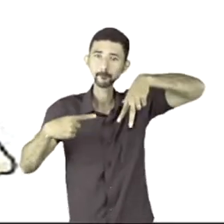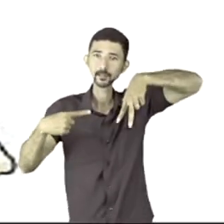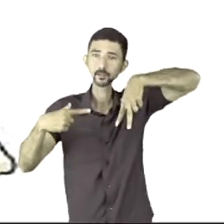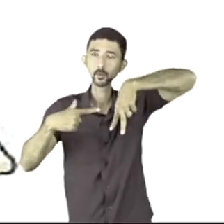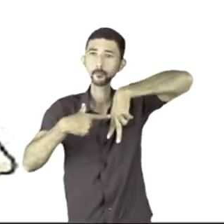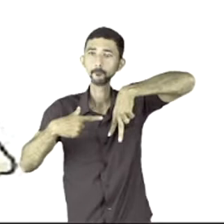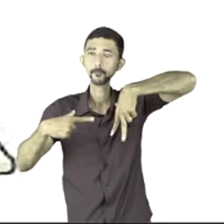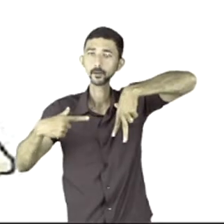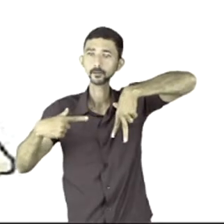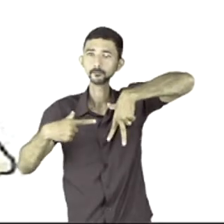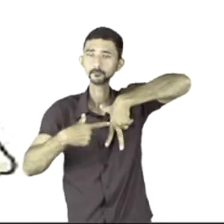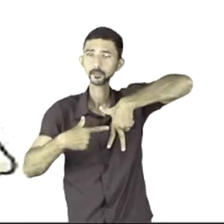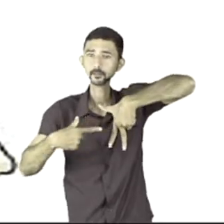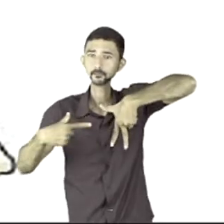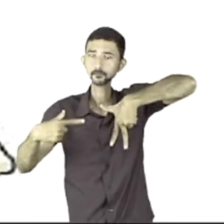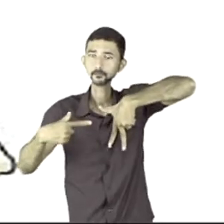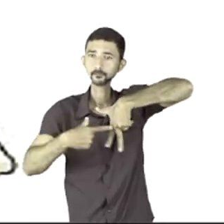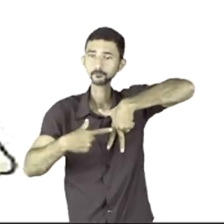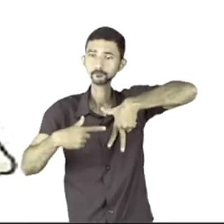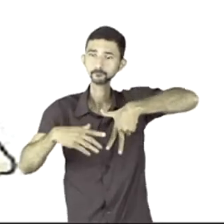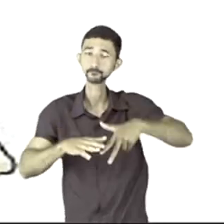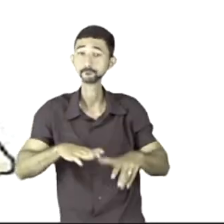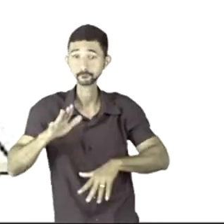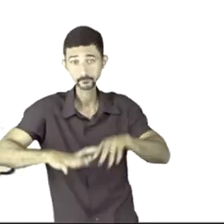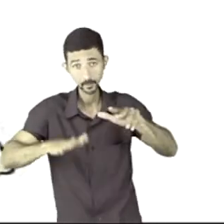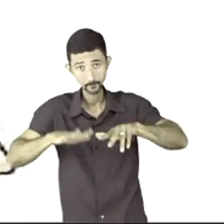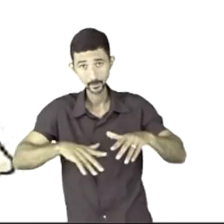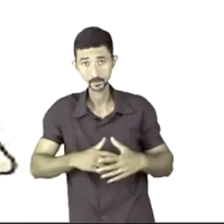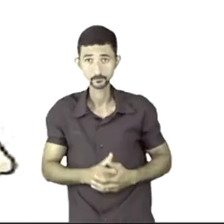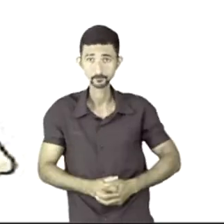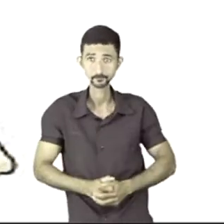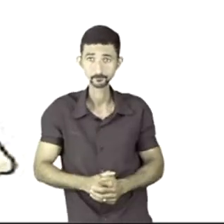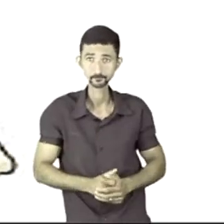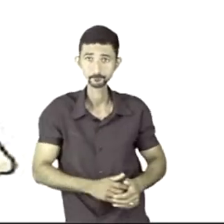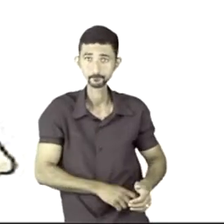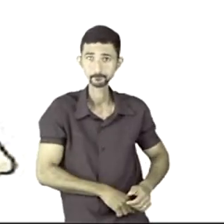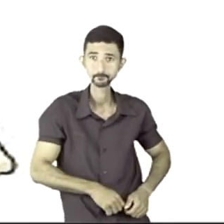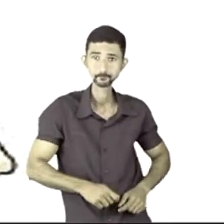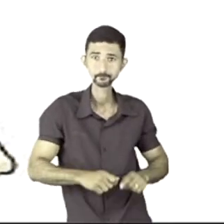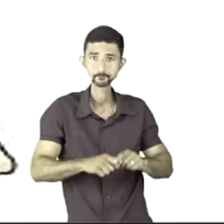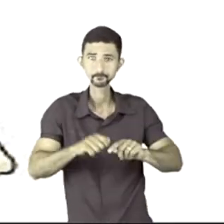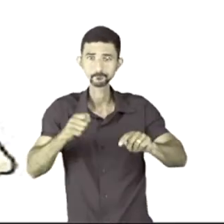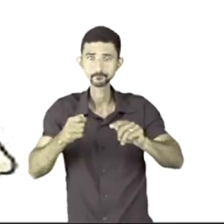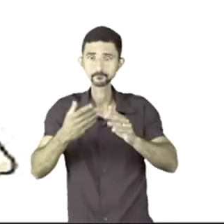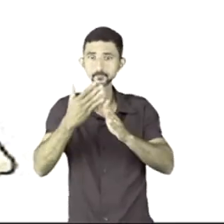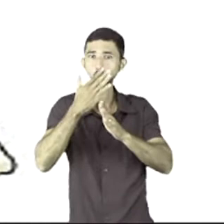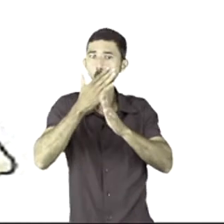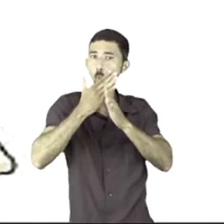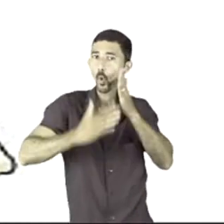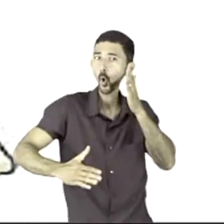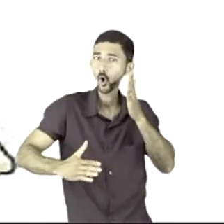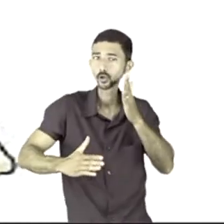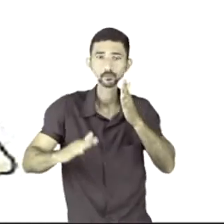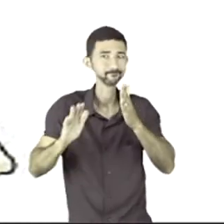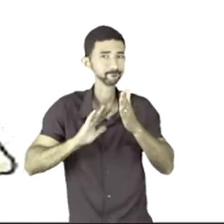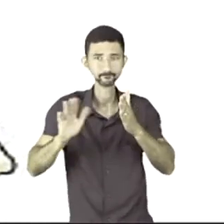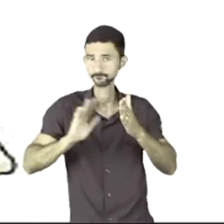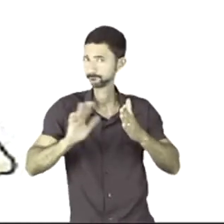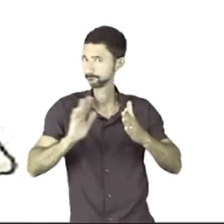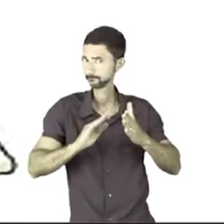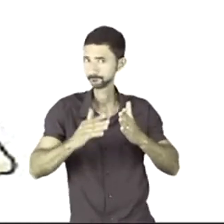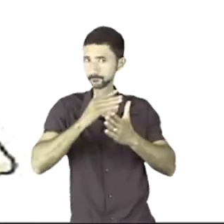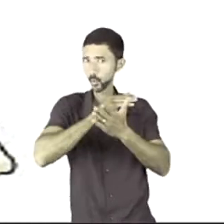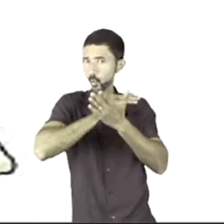o corpo do oponente. O que isso significa? A espada ela não tem uma lâmina que vai fazer um